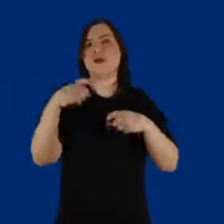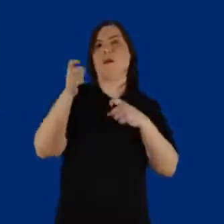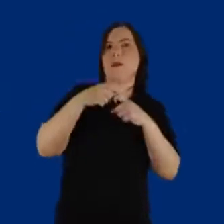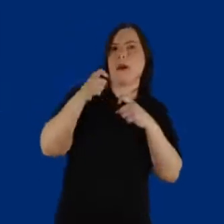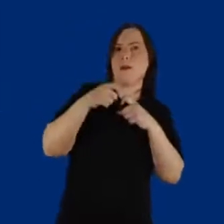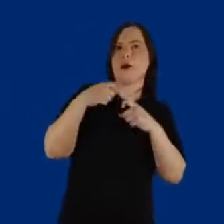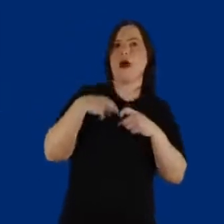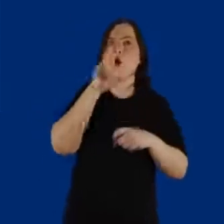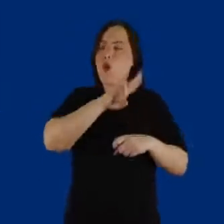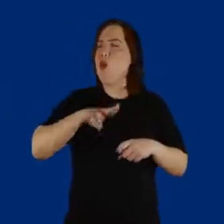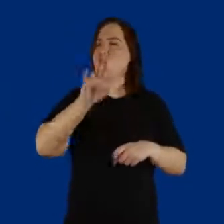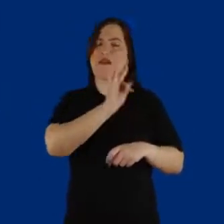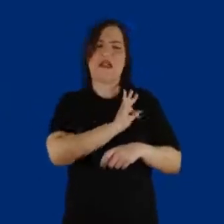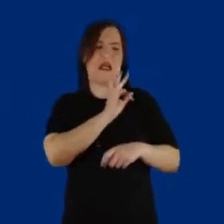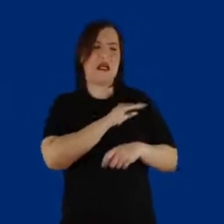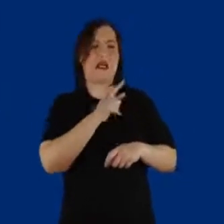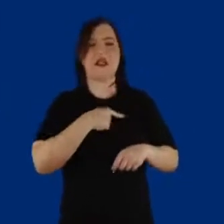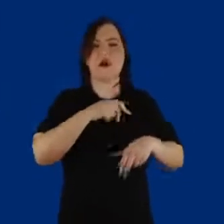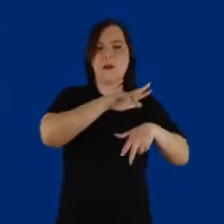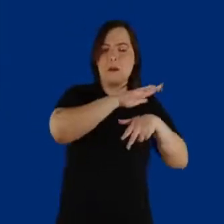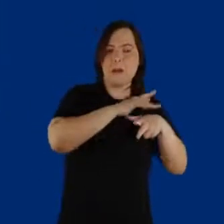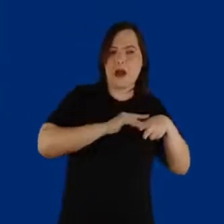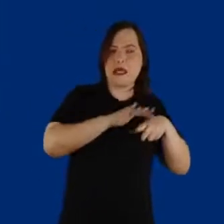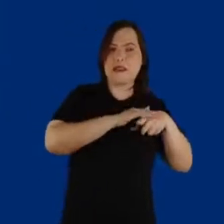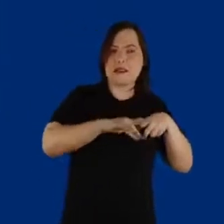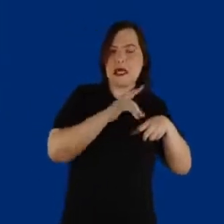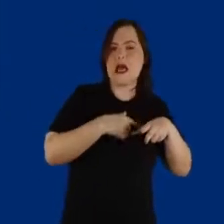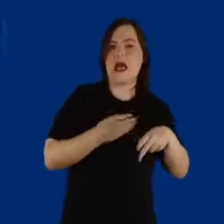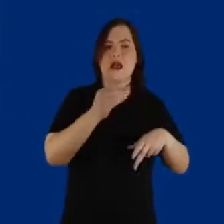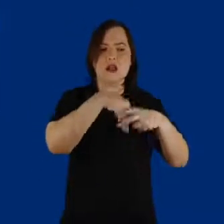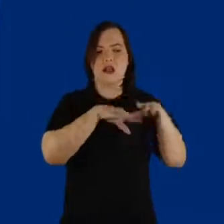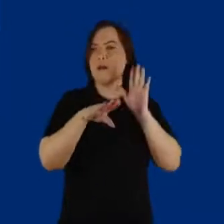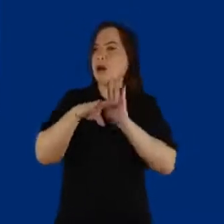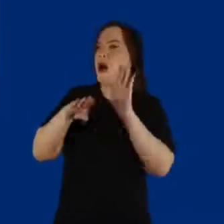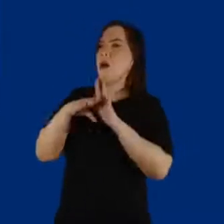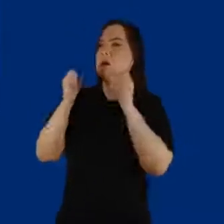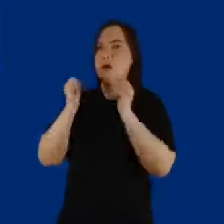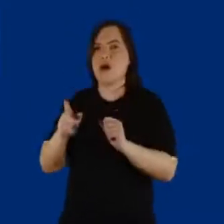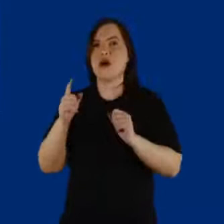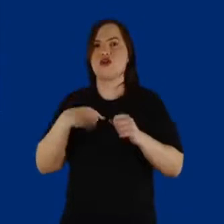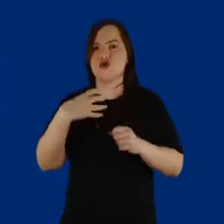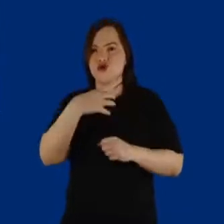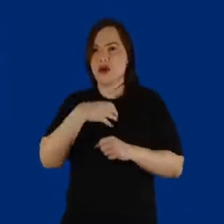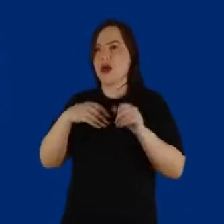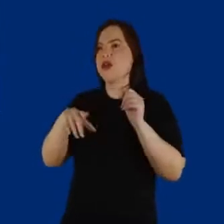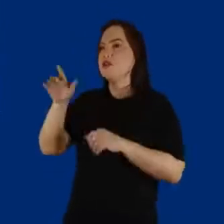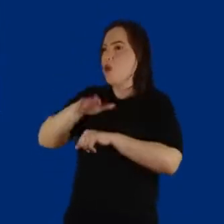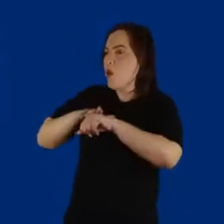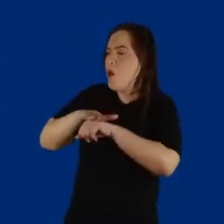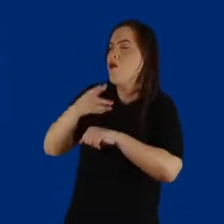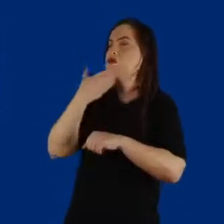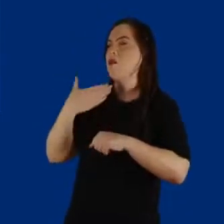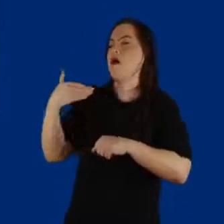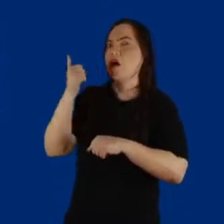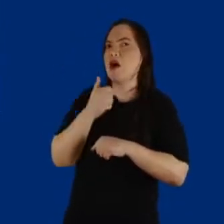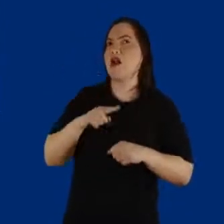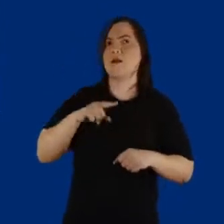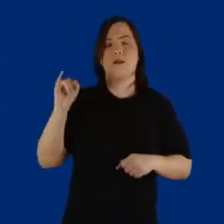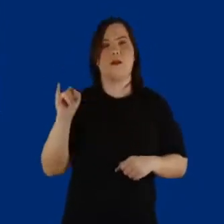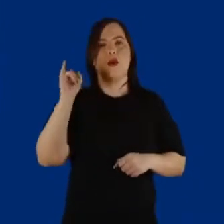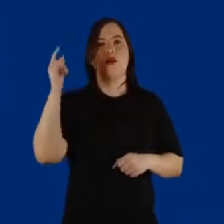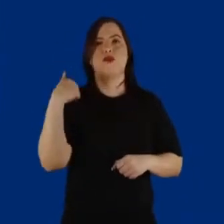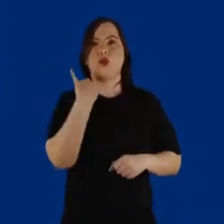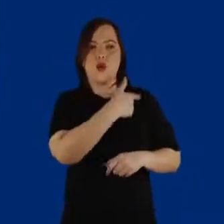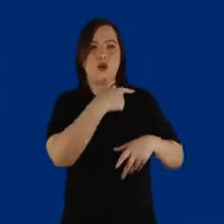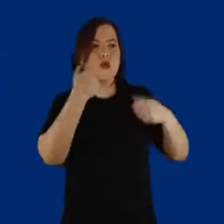problematização freiriana com meus pacientes que eu atendo na psicanálise, porque ajuda, porque é uma forma de abordar. Então, é muito importante. Todo